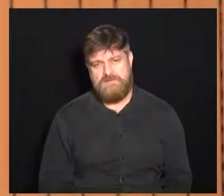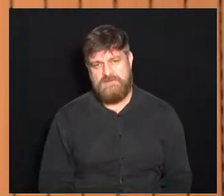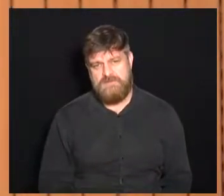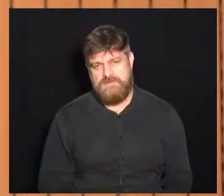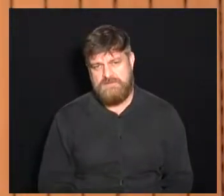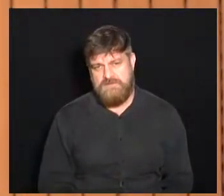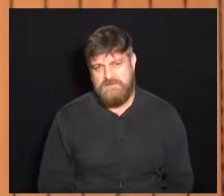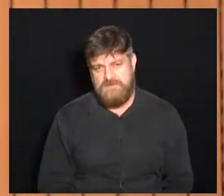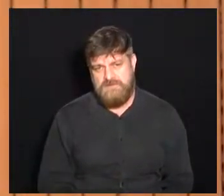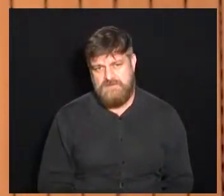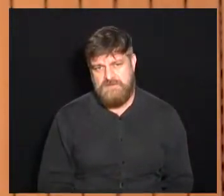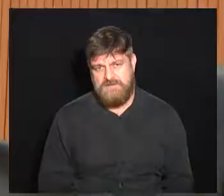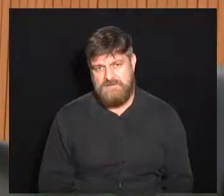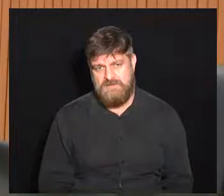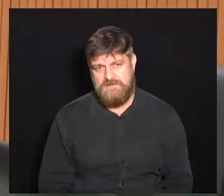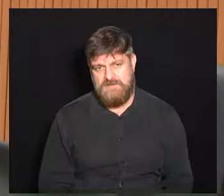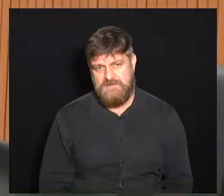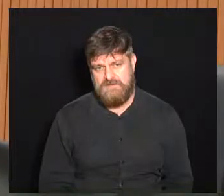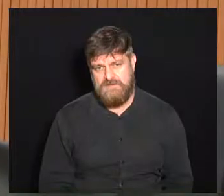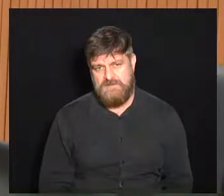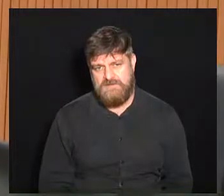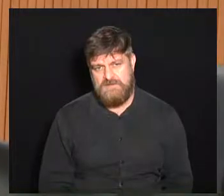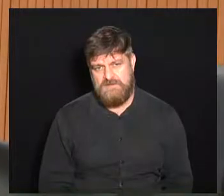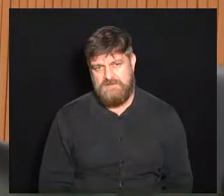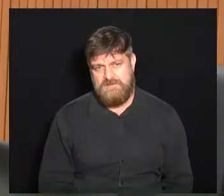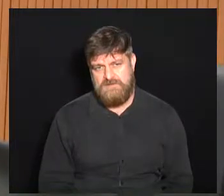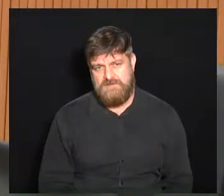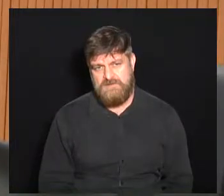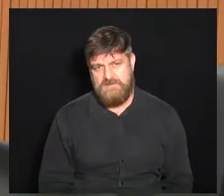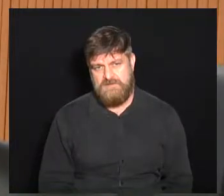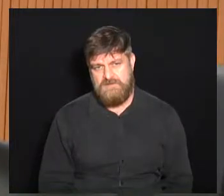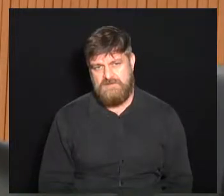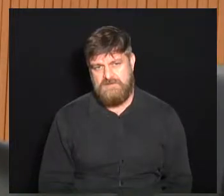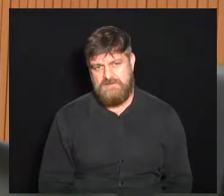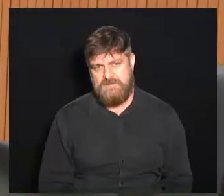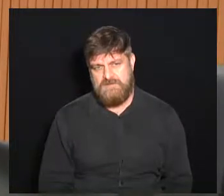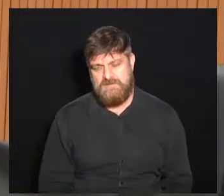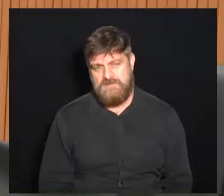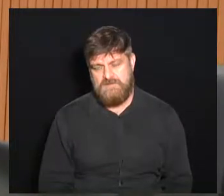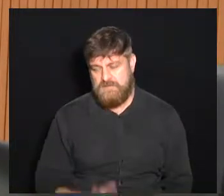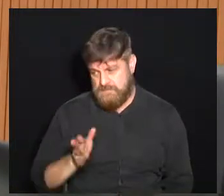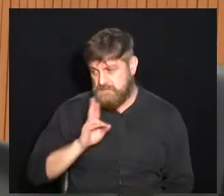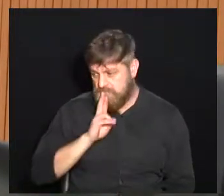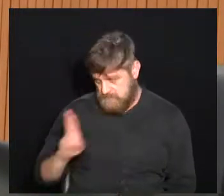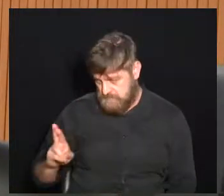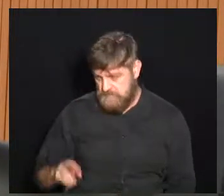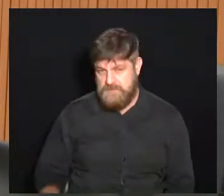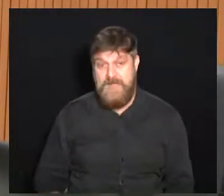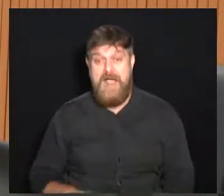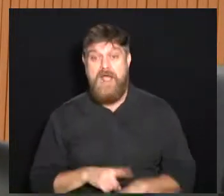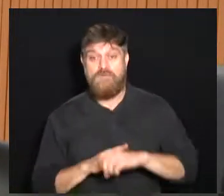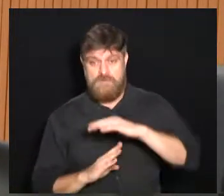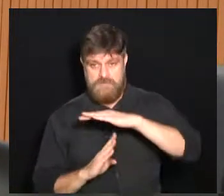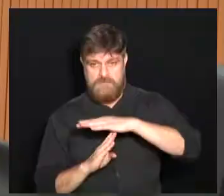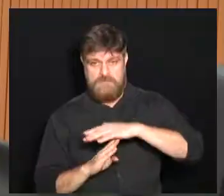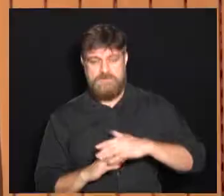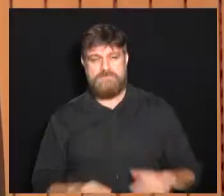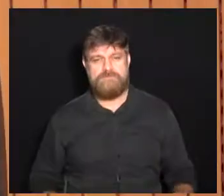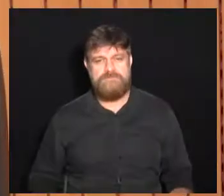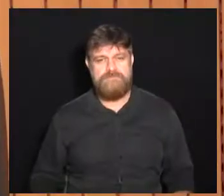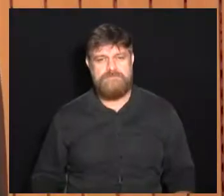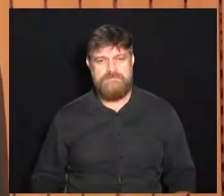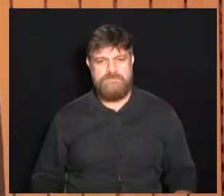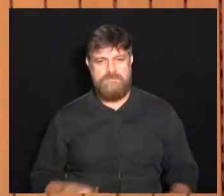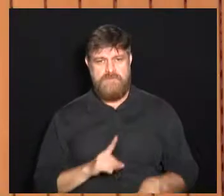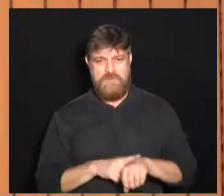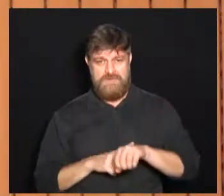Aqui eu falei do contrato das novas. Está respondido? Não, vou falar do prazo agora. O